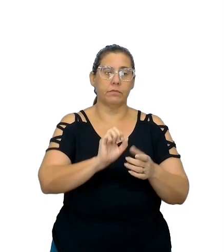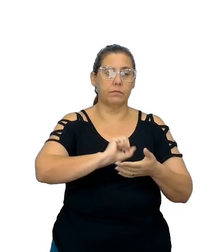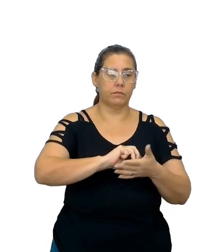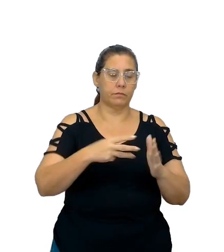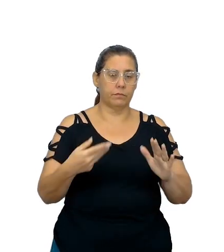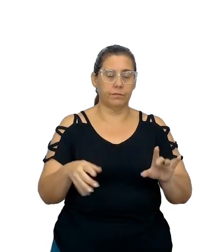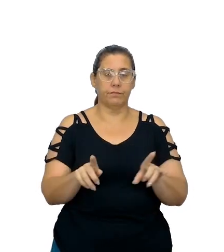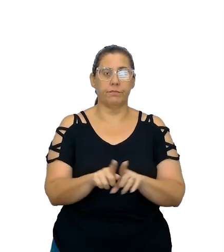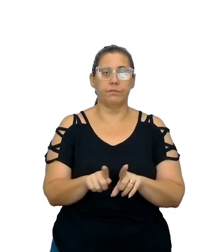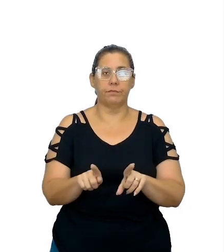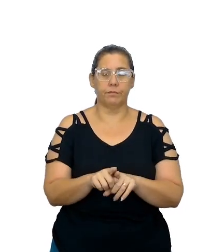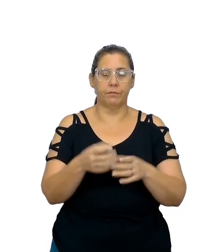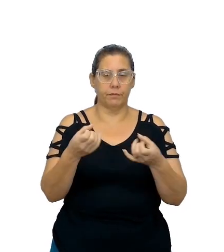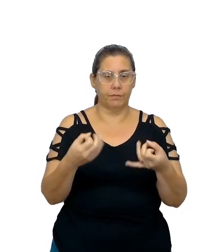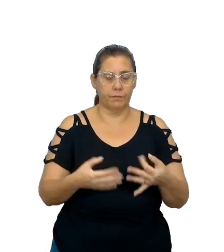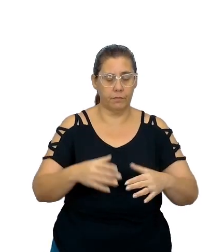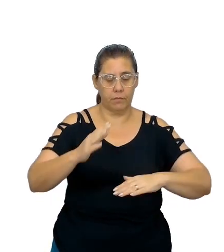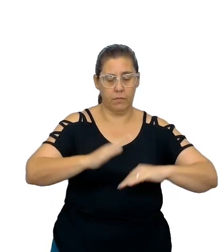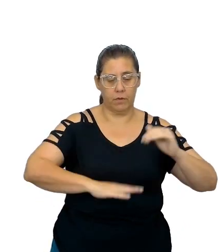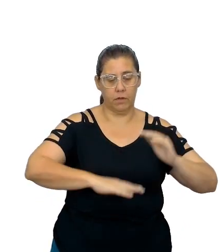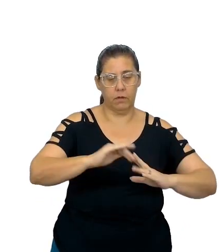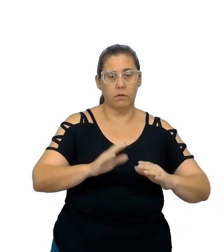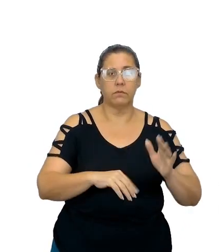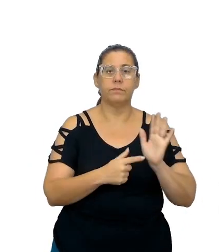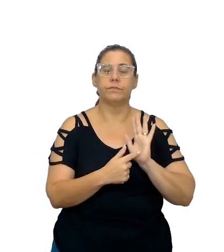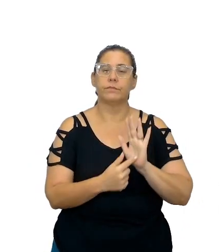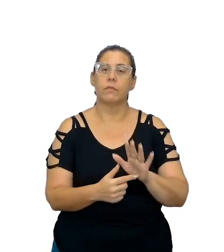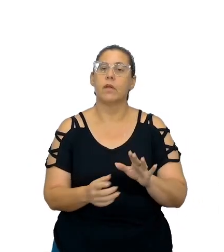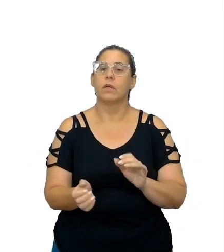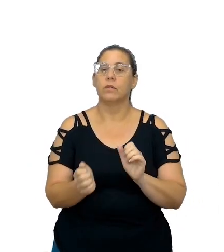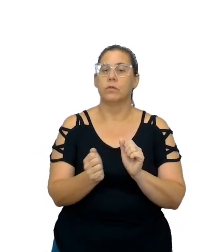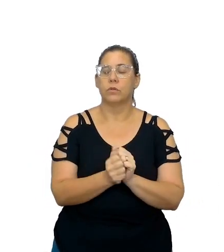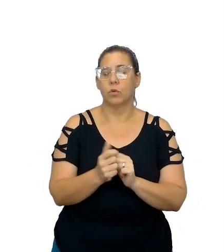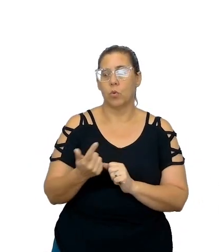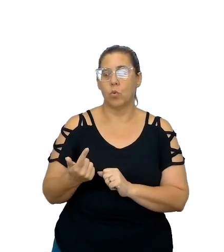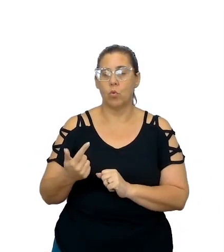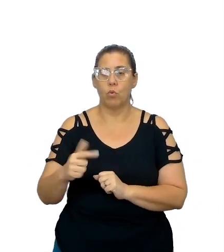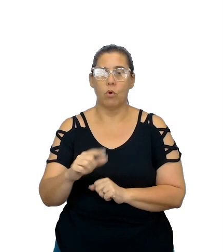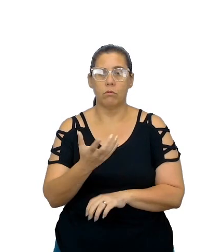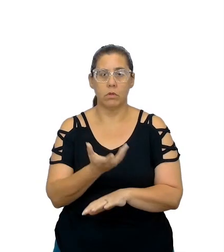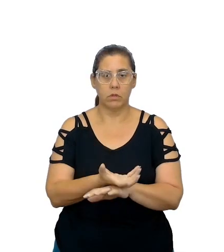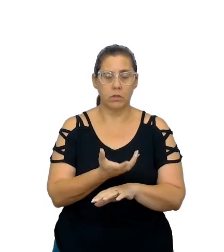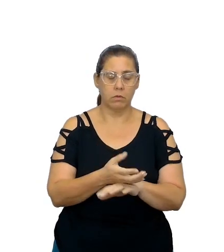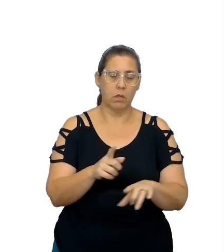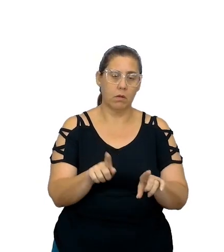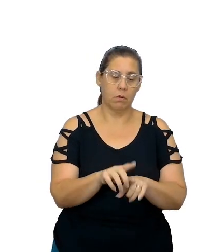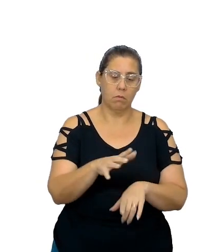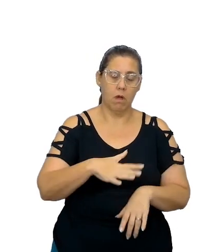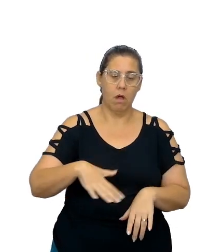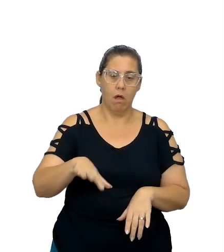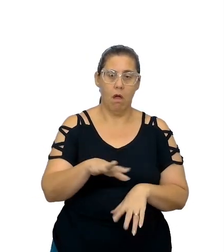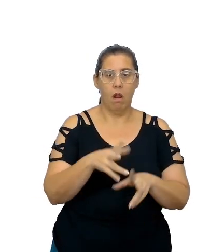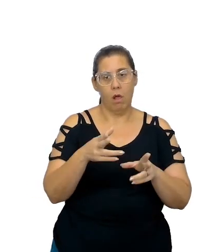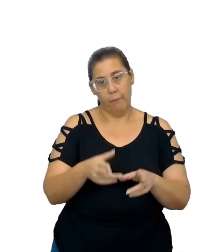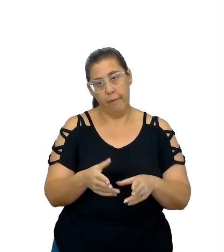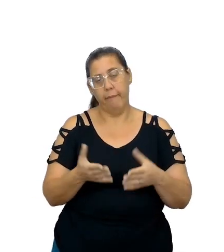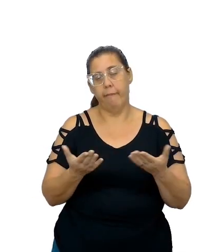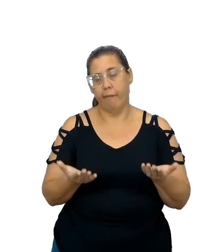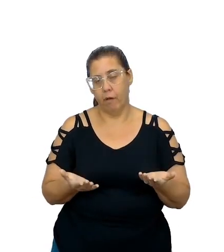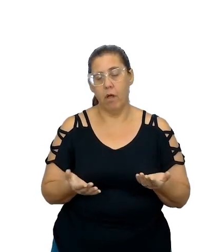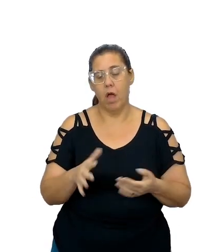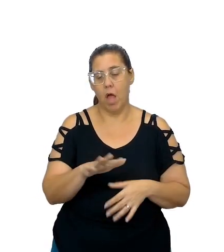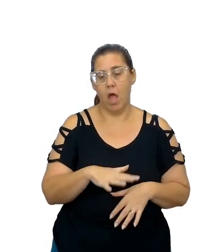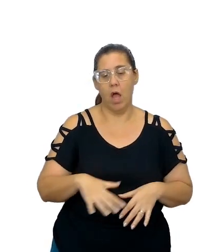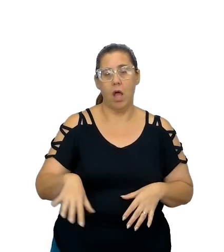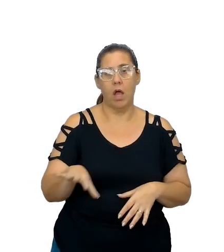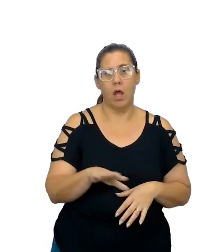ainda diz que as habilidades devem ser apresentadas juntamente das outras disciplinas da mesma área, isto é, a